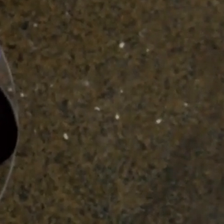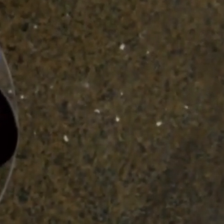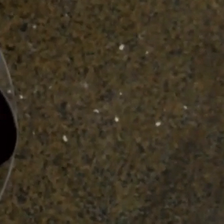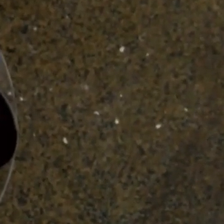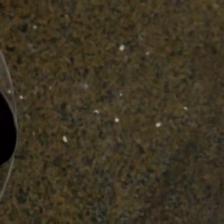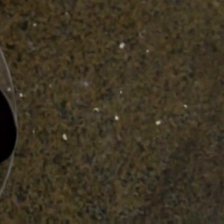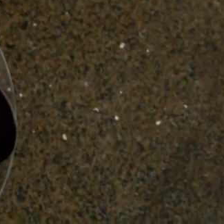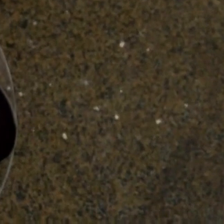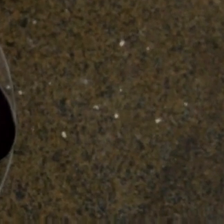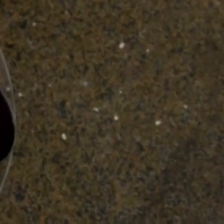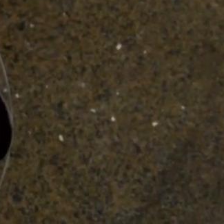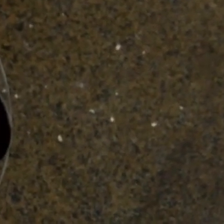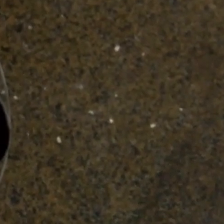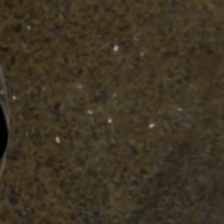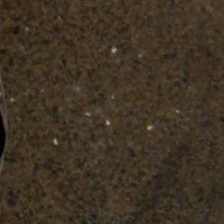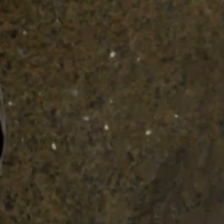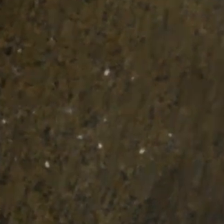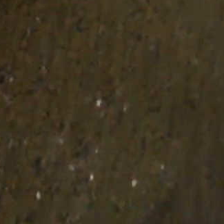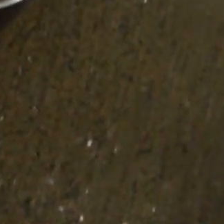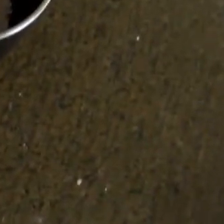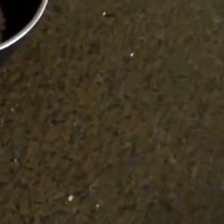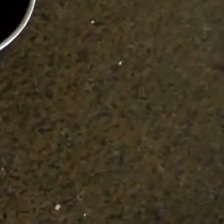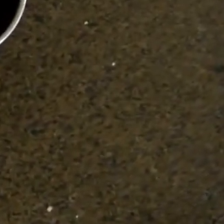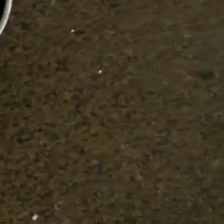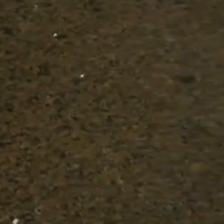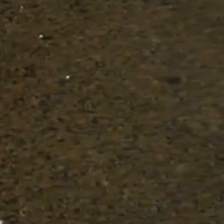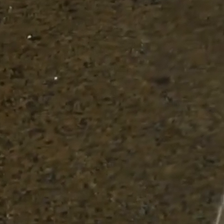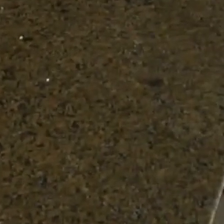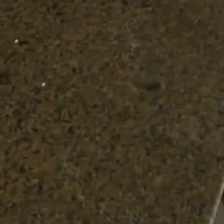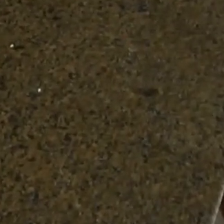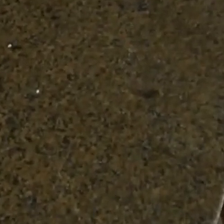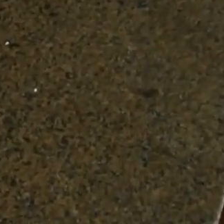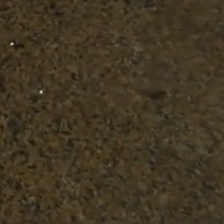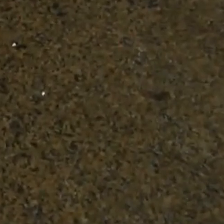Coloquei a metade do leite e vou